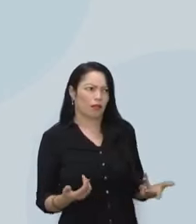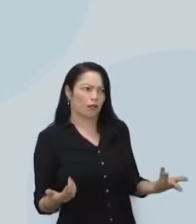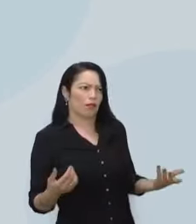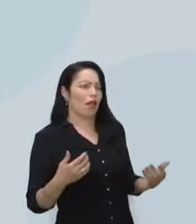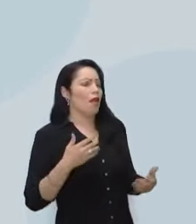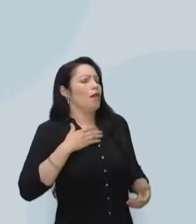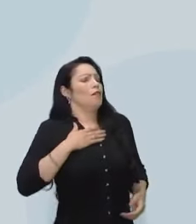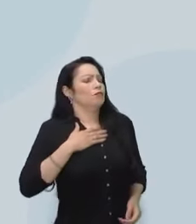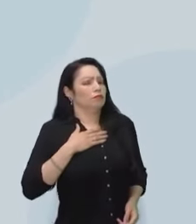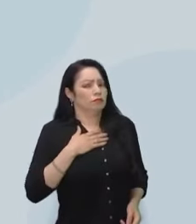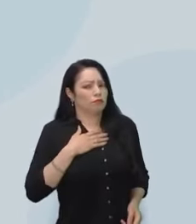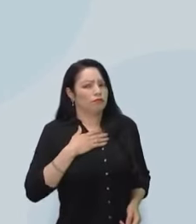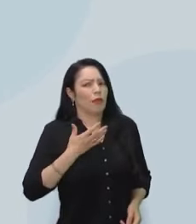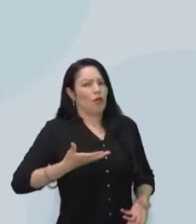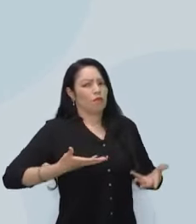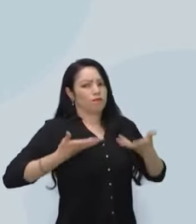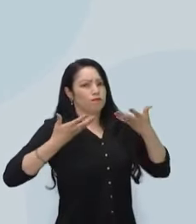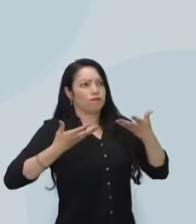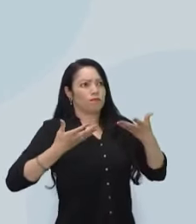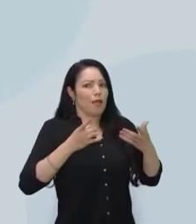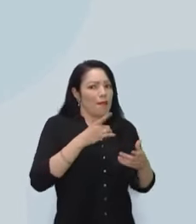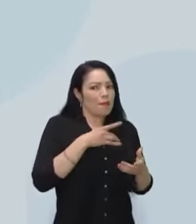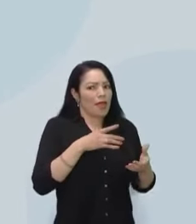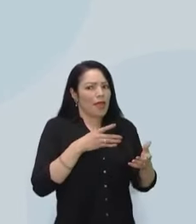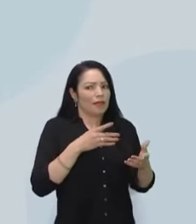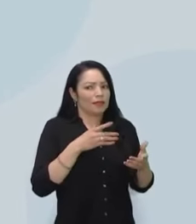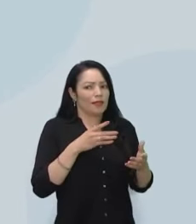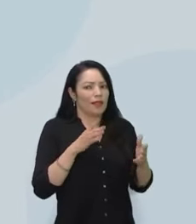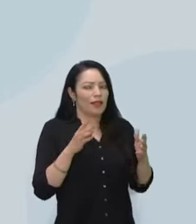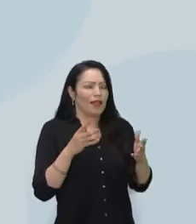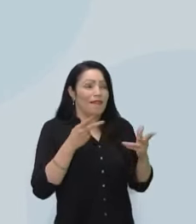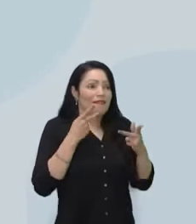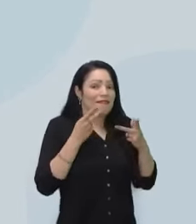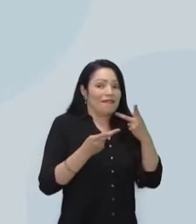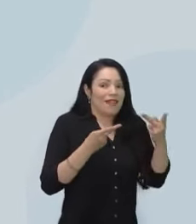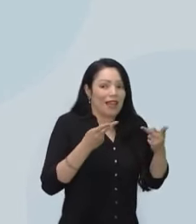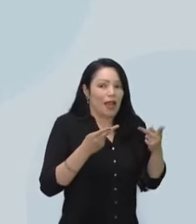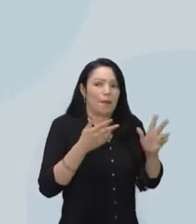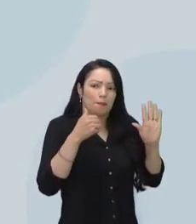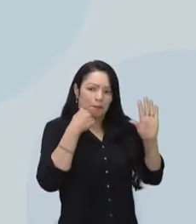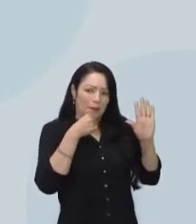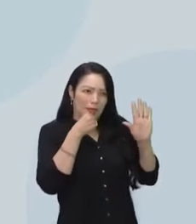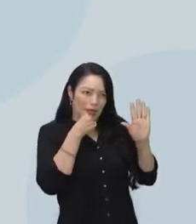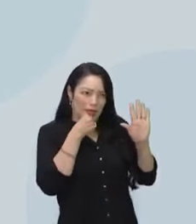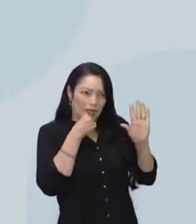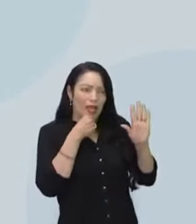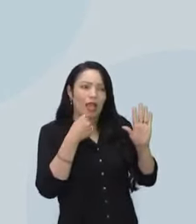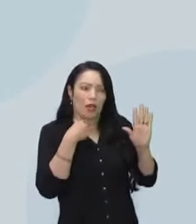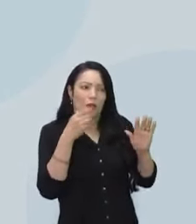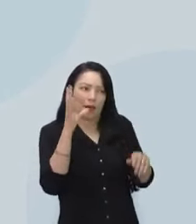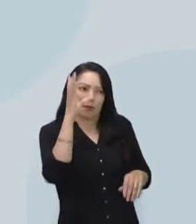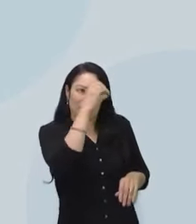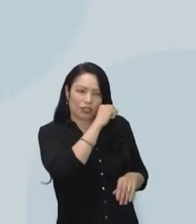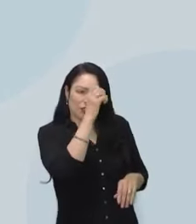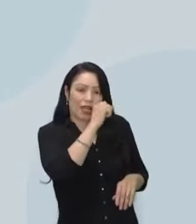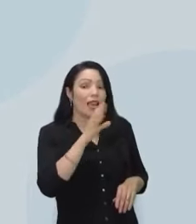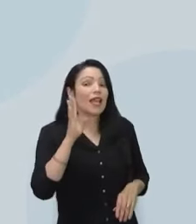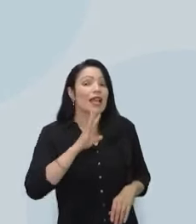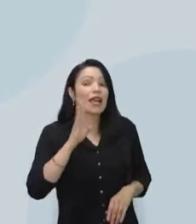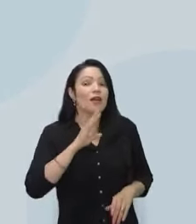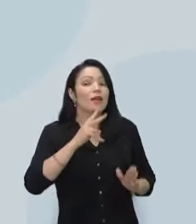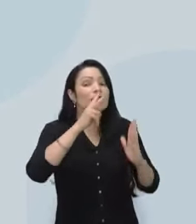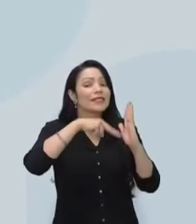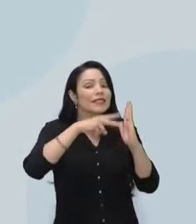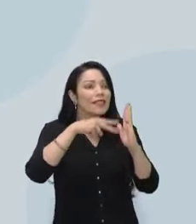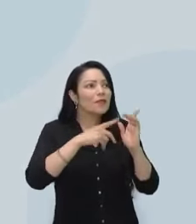peito e, no misto de orgulho e medo, resolveu dizer a verdade. Mãe, eu aprendi uma coisa legal. Aprendi a ler